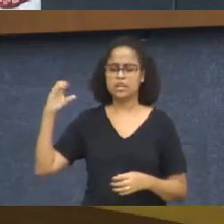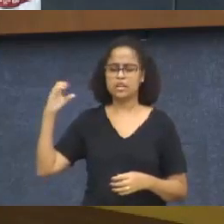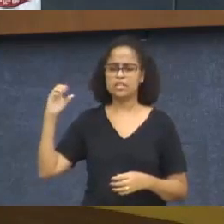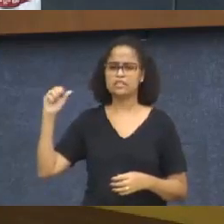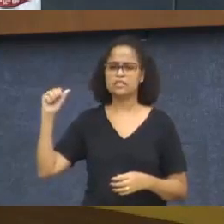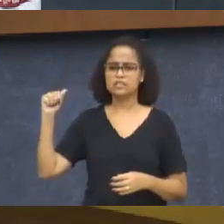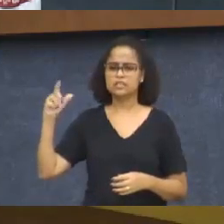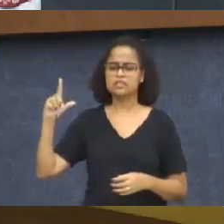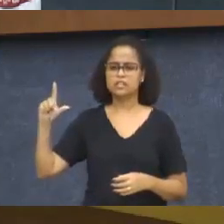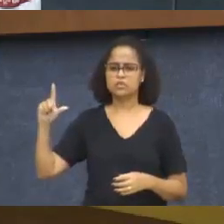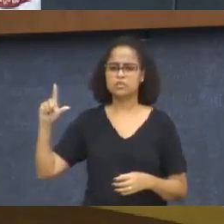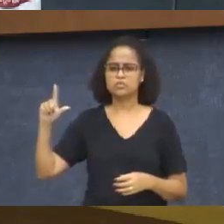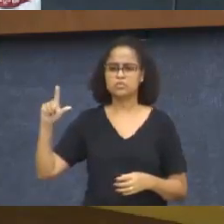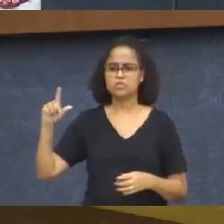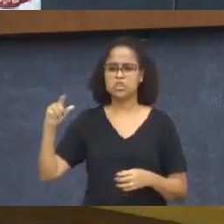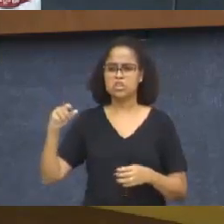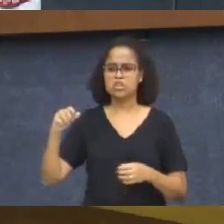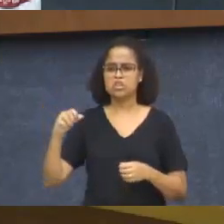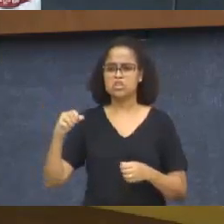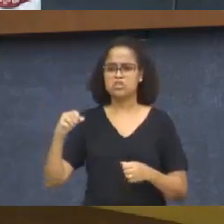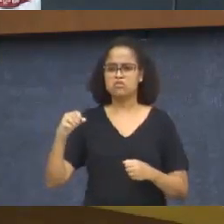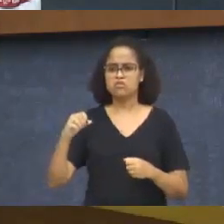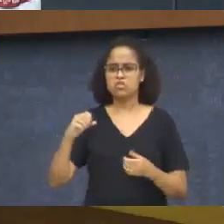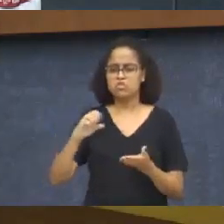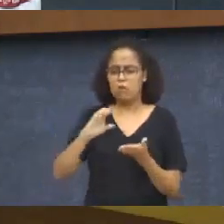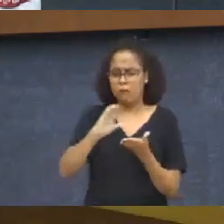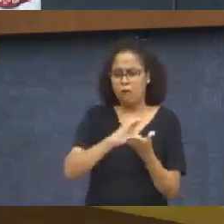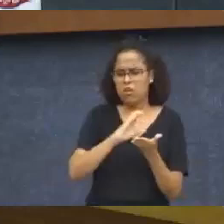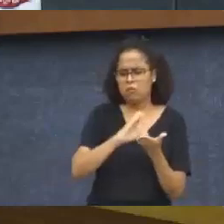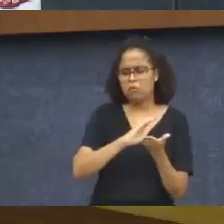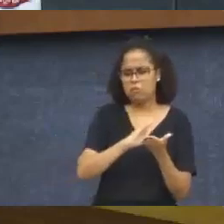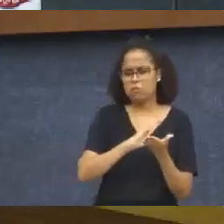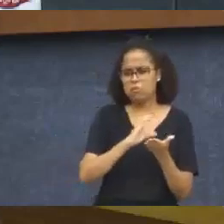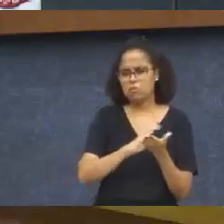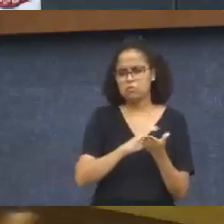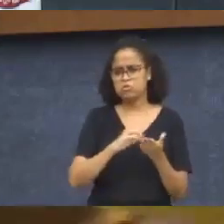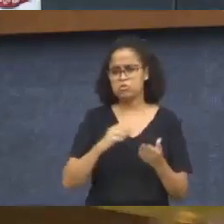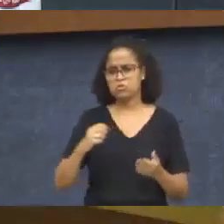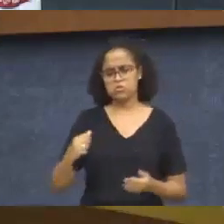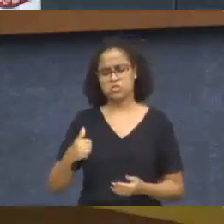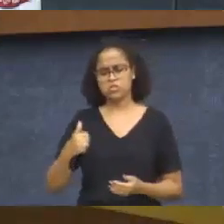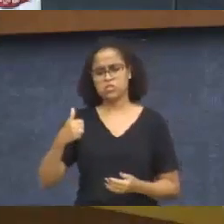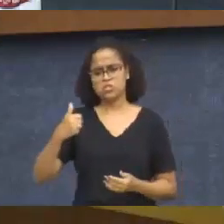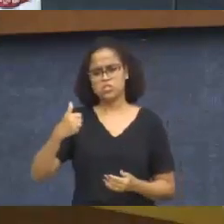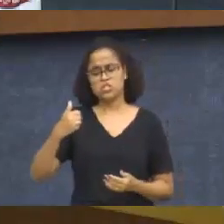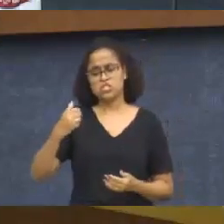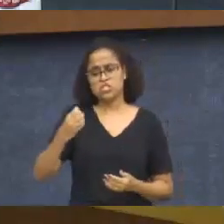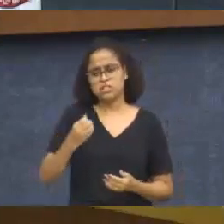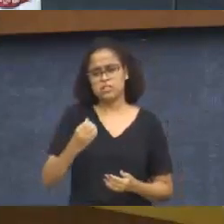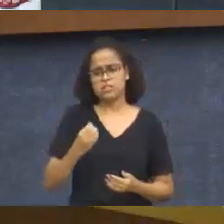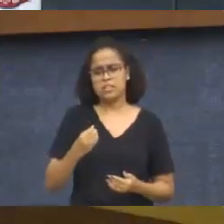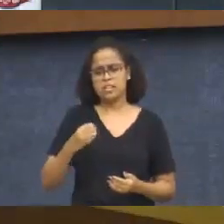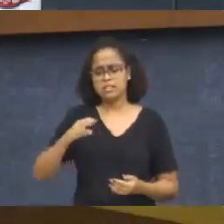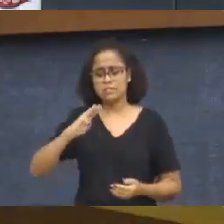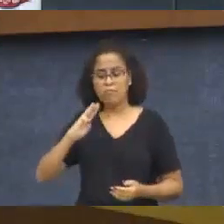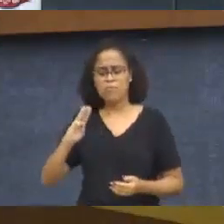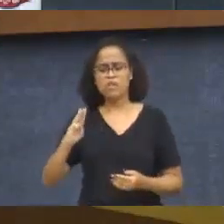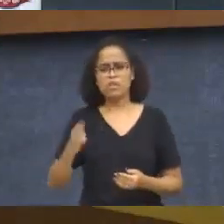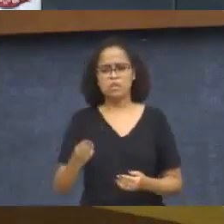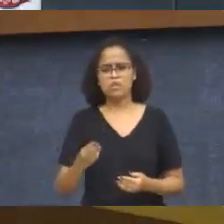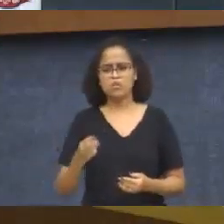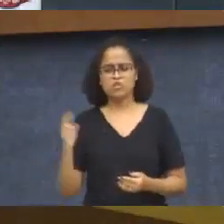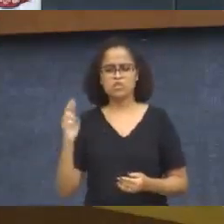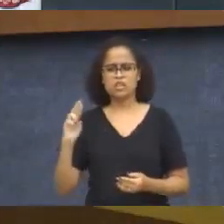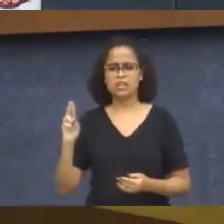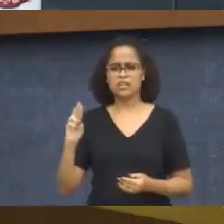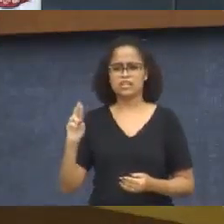R$10 mil. Depois começou a assessorar as empresas que a Lava Jato punia na sua recuperação